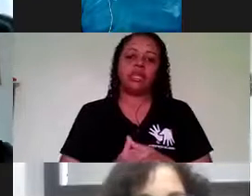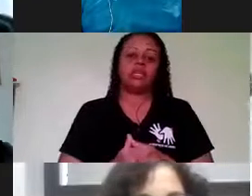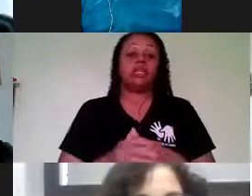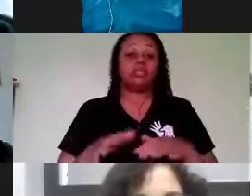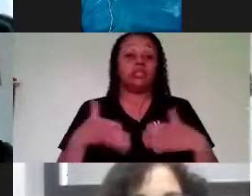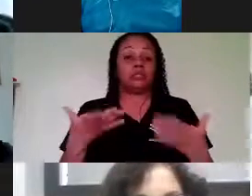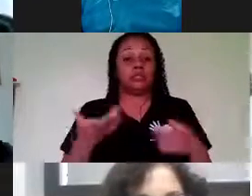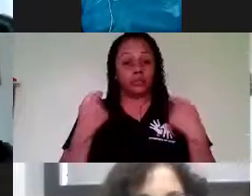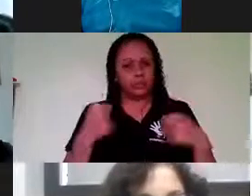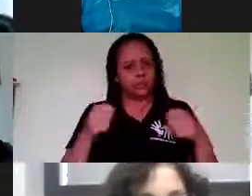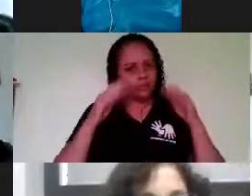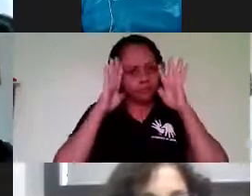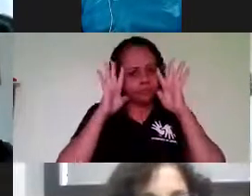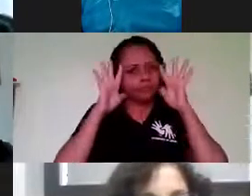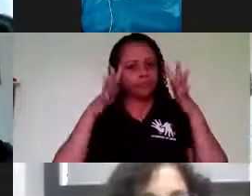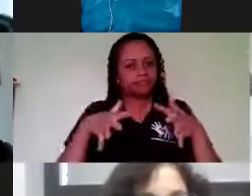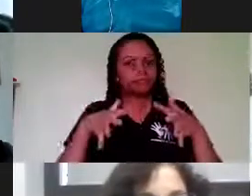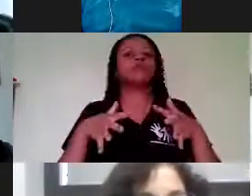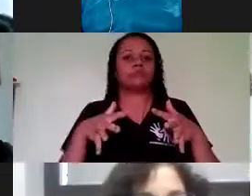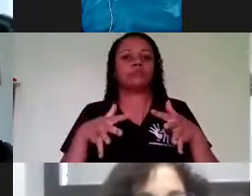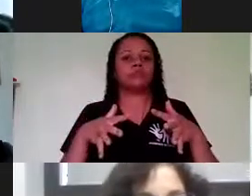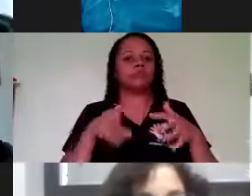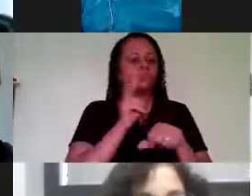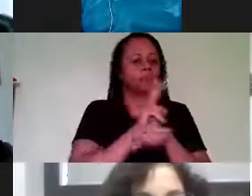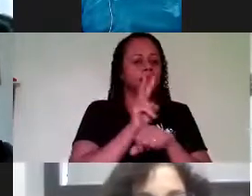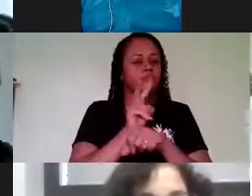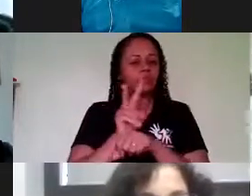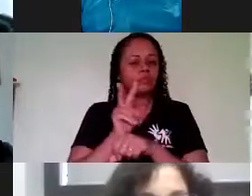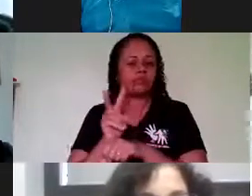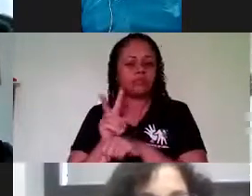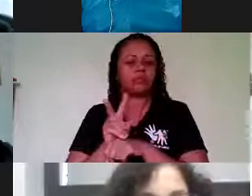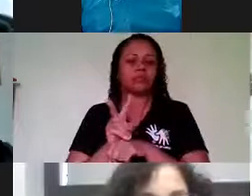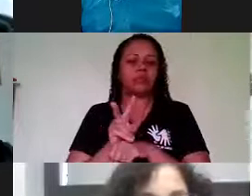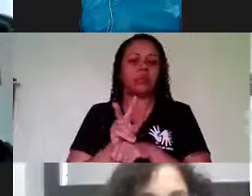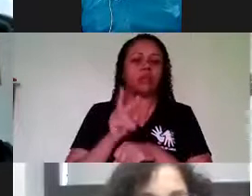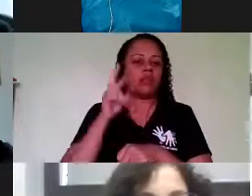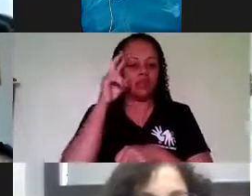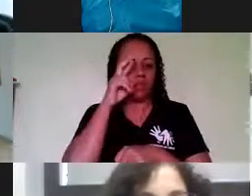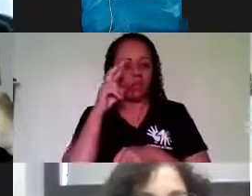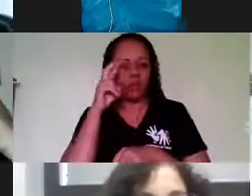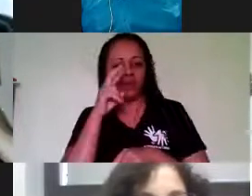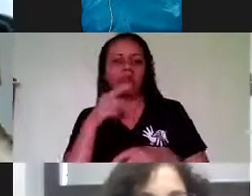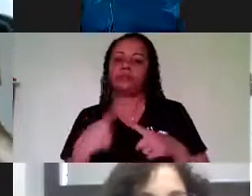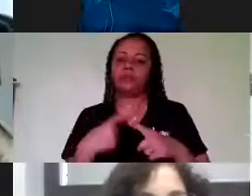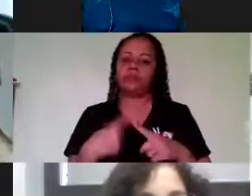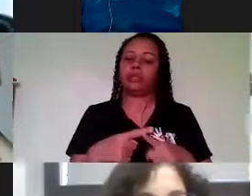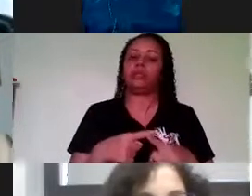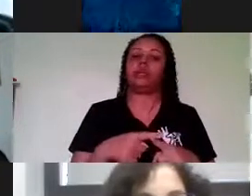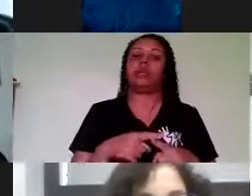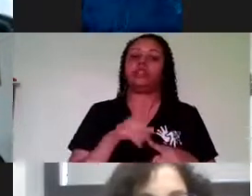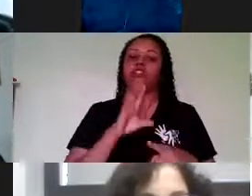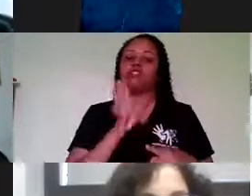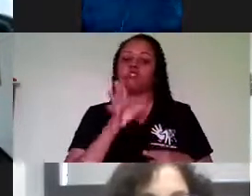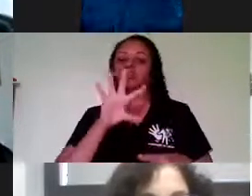precisamos estar atentos e vigilantes, porque virão outros, né? Já foram 3 ataques à lei de cotas nos últimos